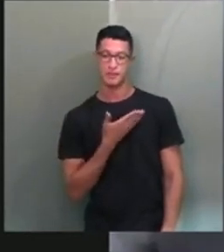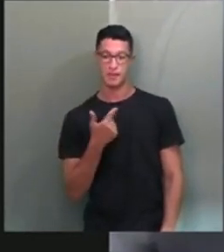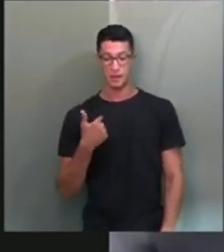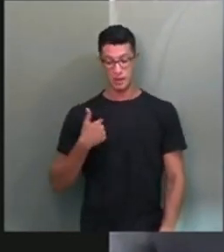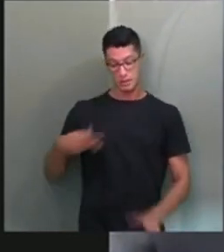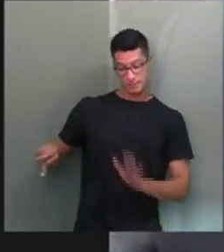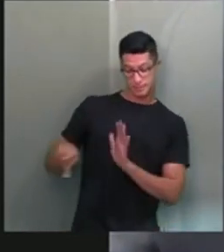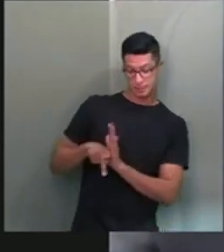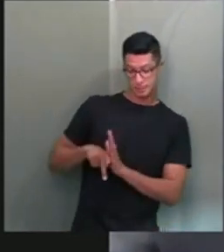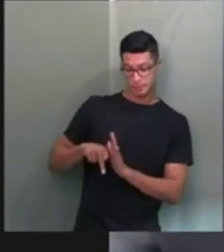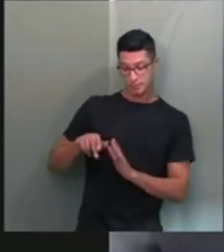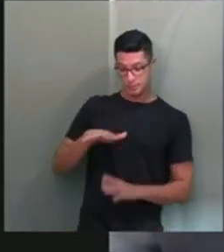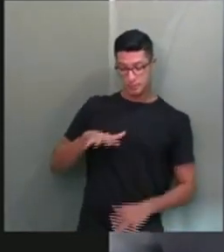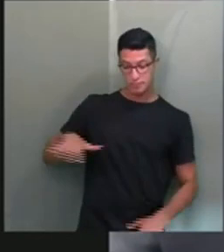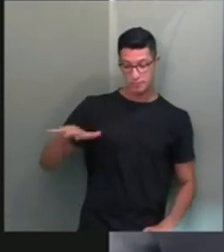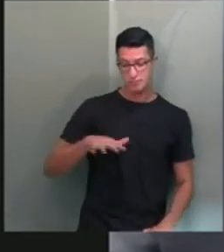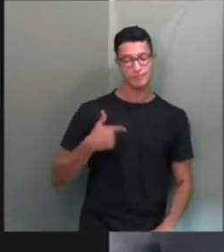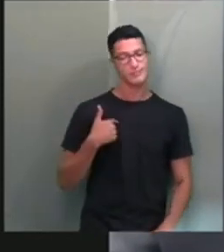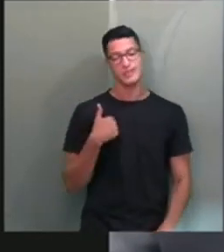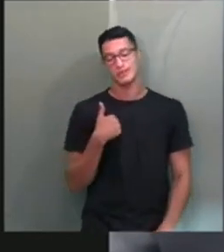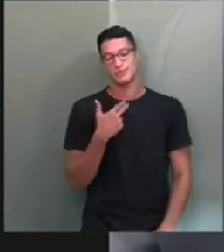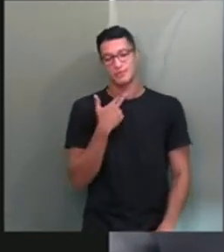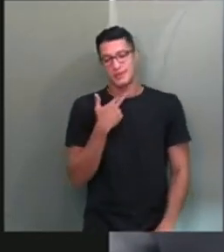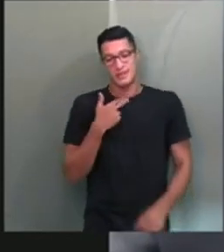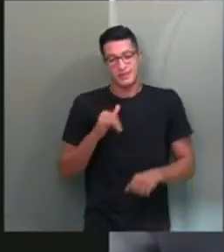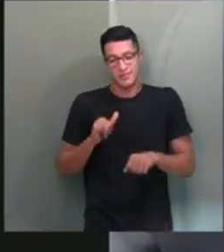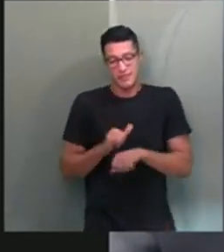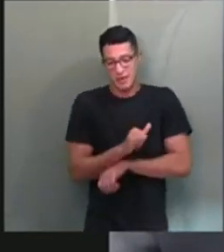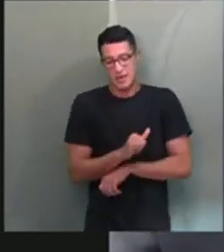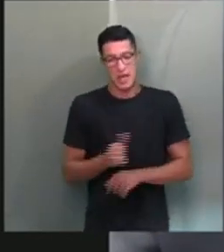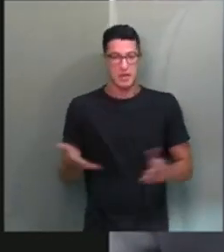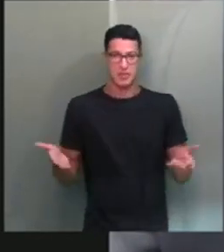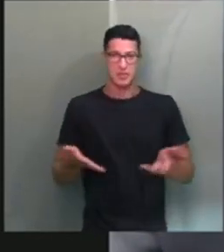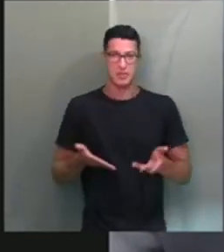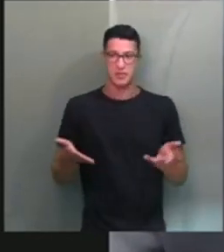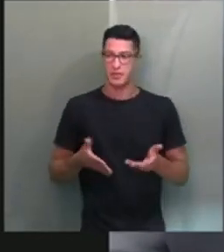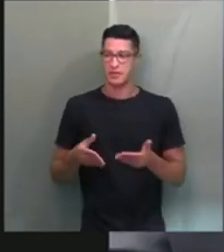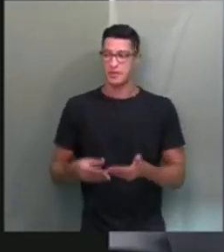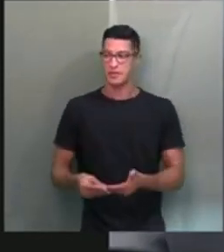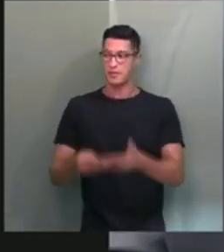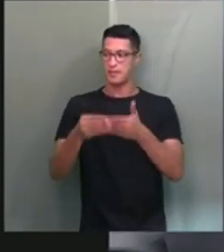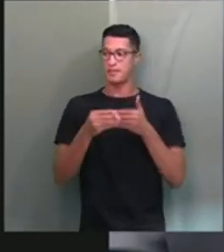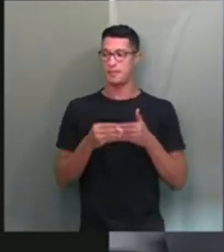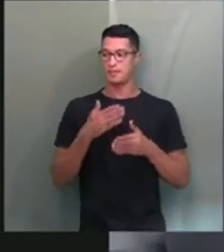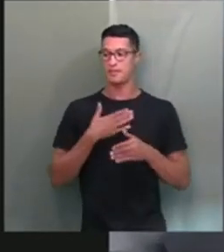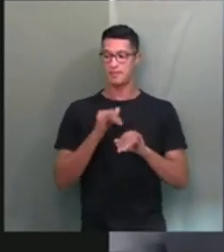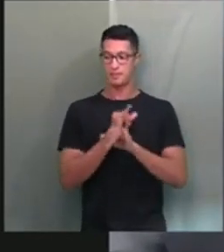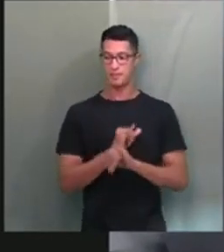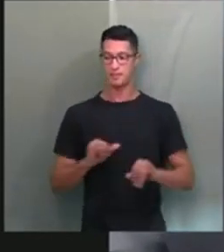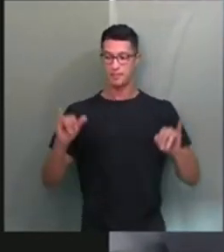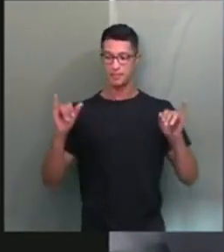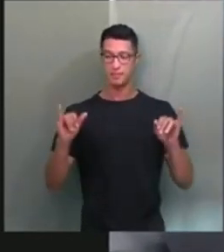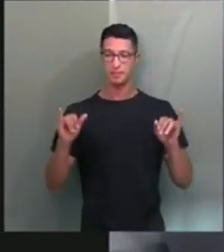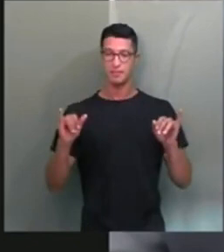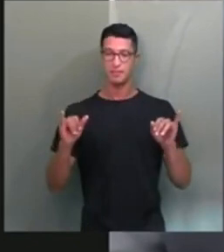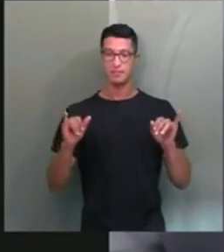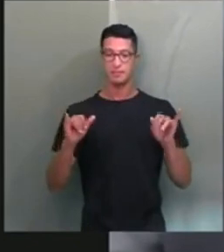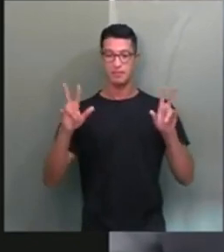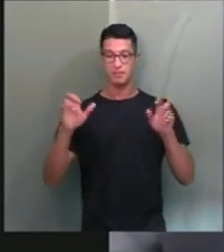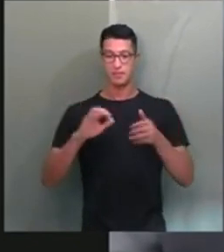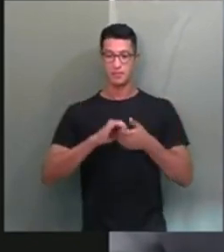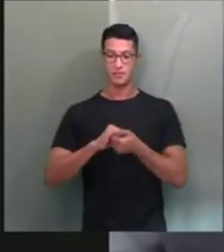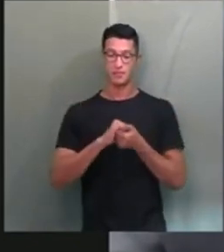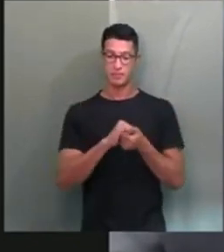do ramo, eu não poderia faltar a esta sessão hoje para trazer também o meu pronunciamento,